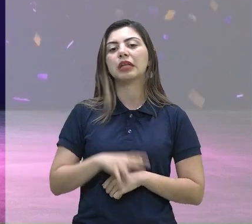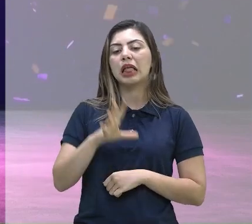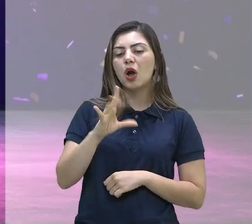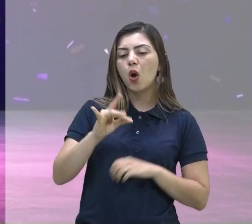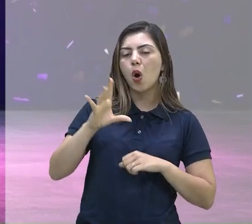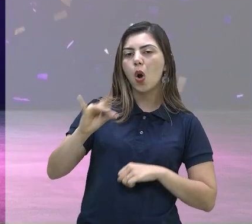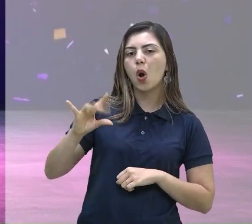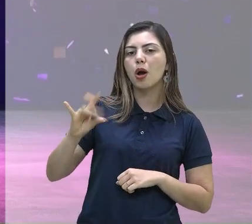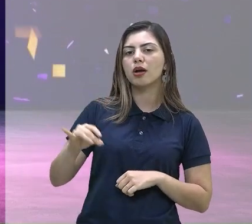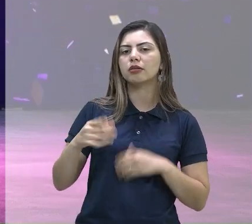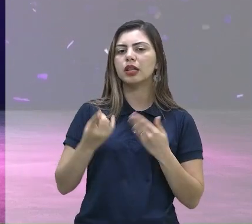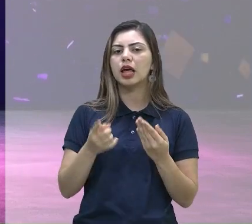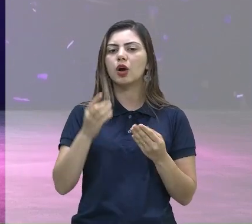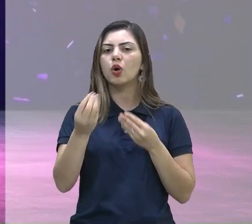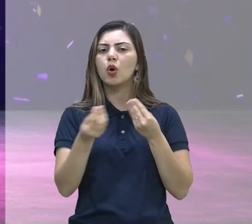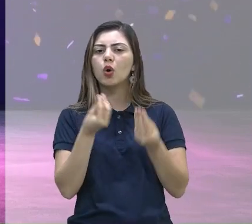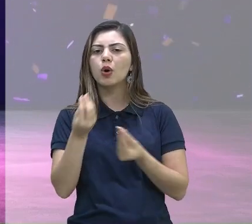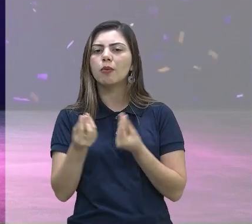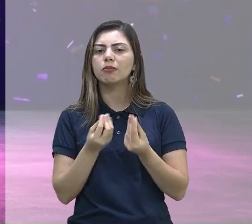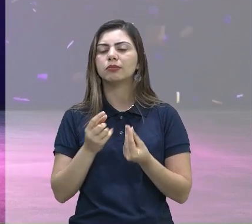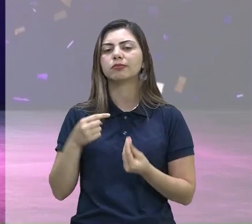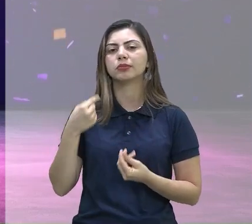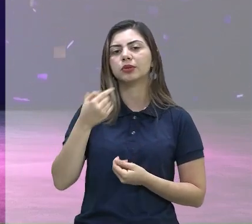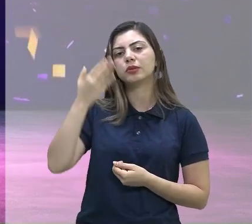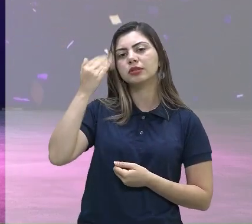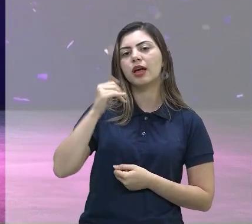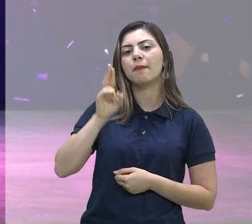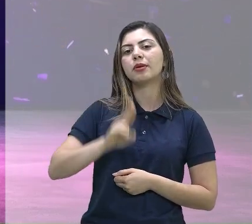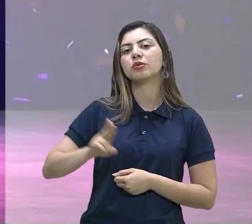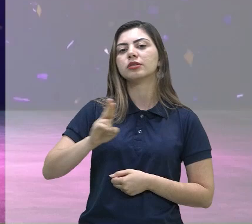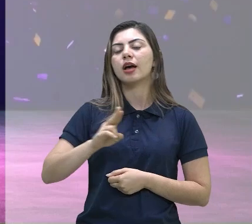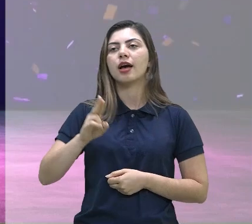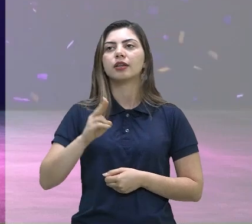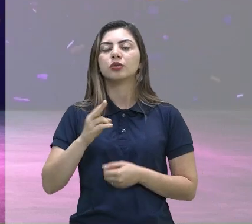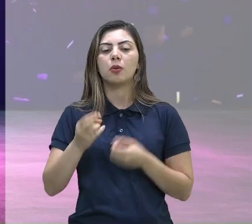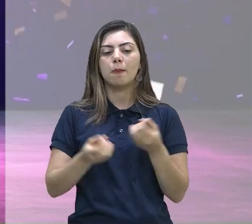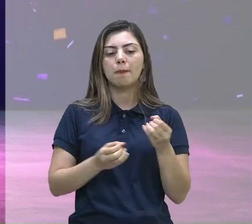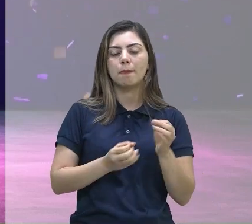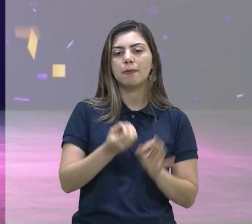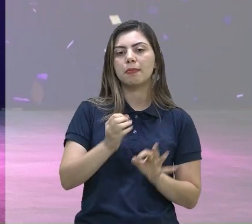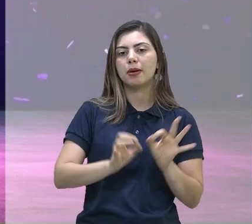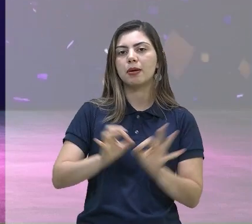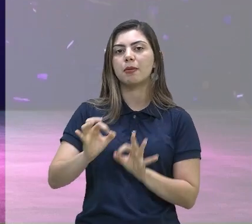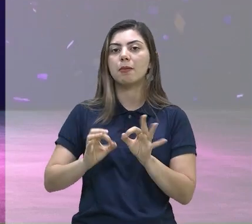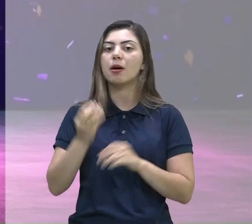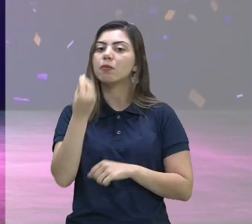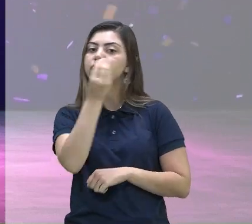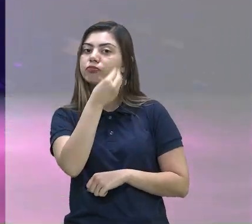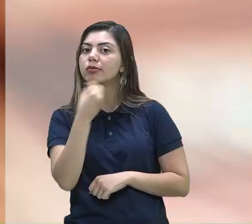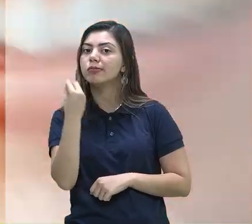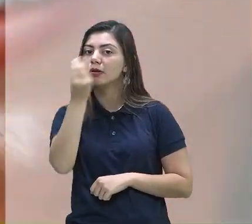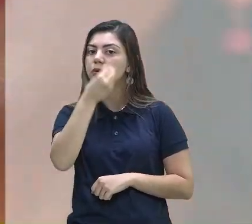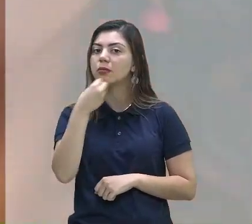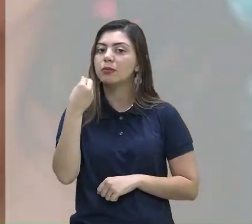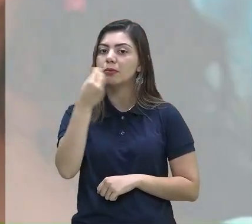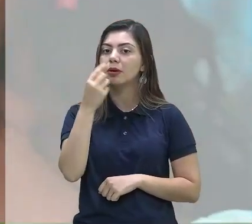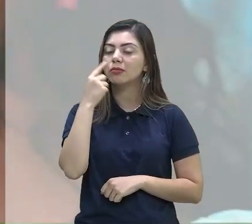Essas partículas são frequentemente usadas em produtos cosméticos,